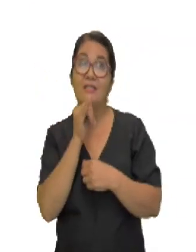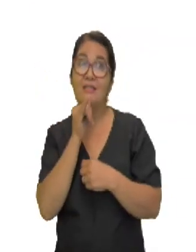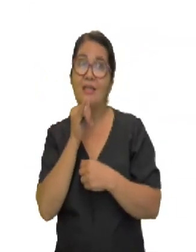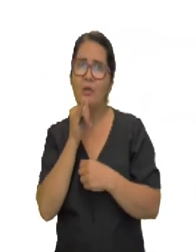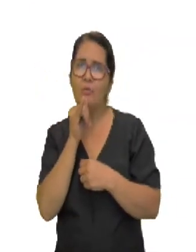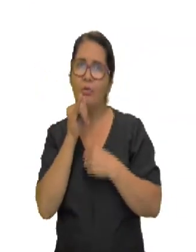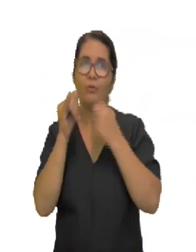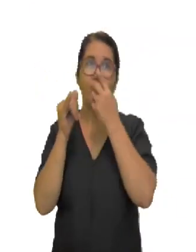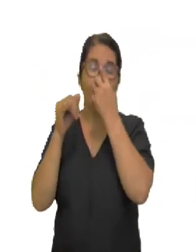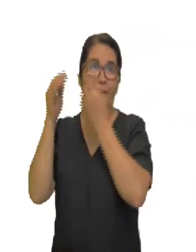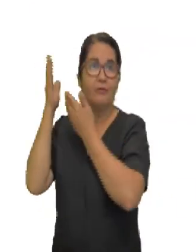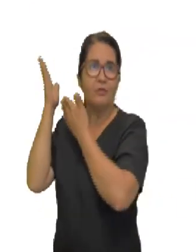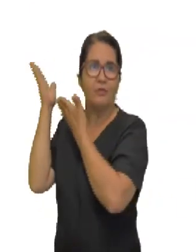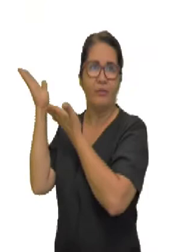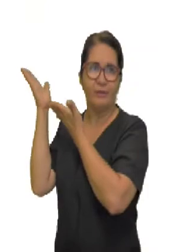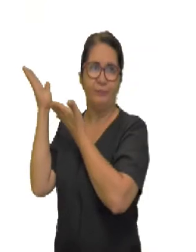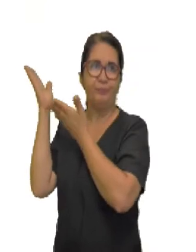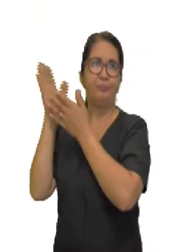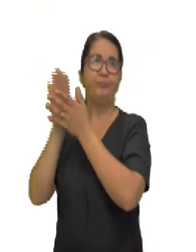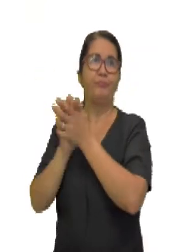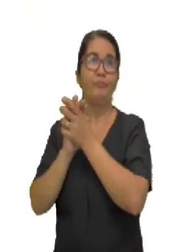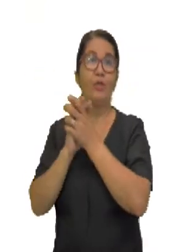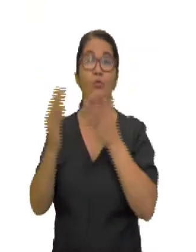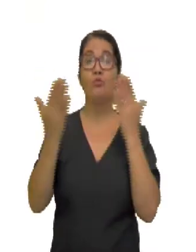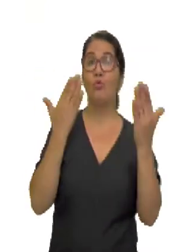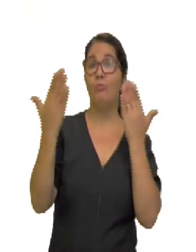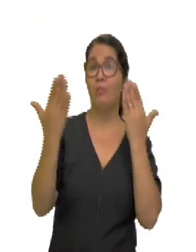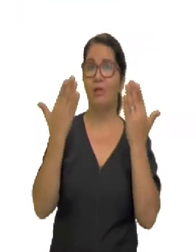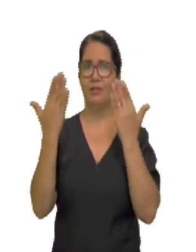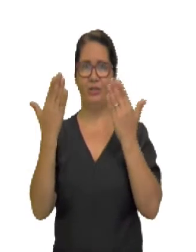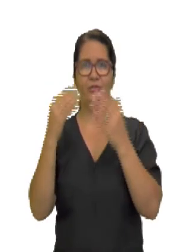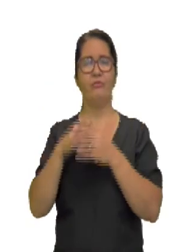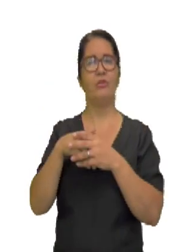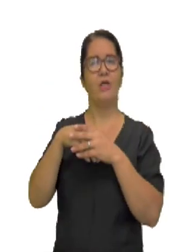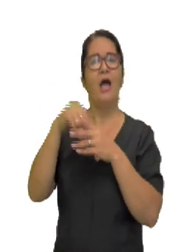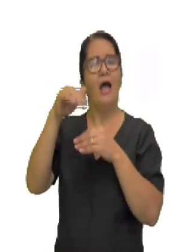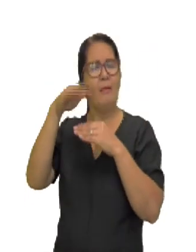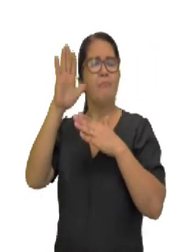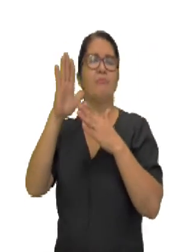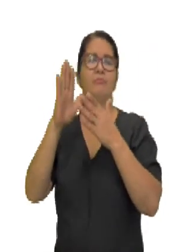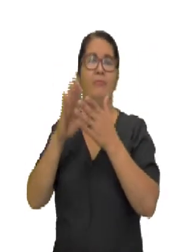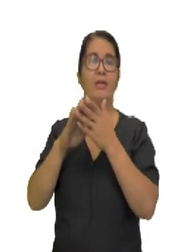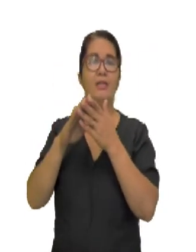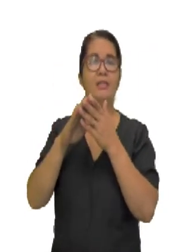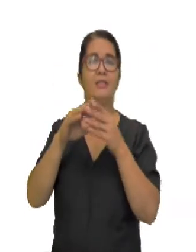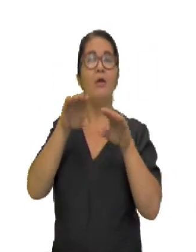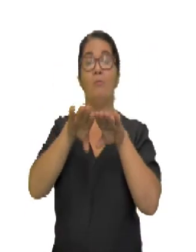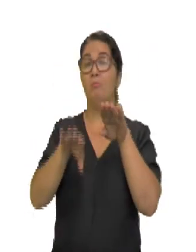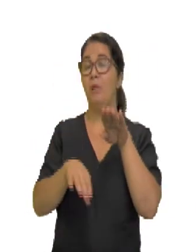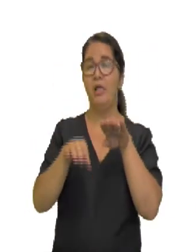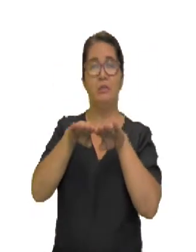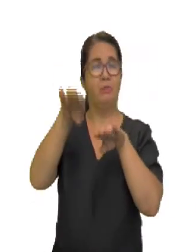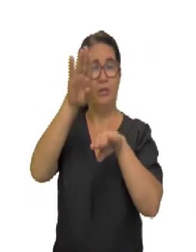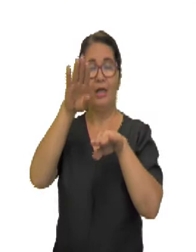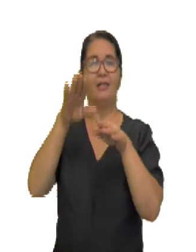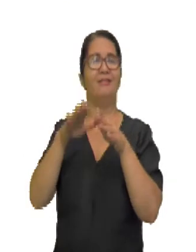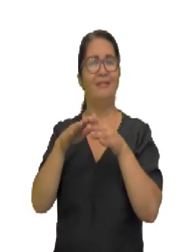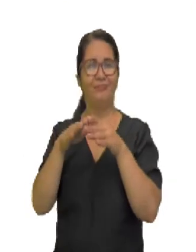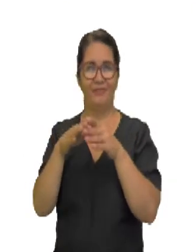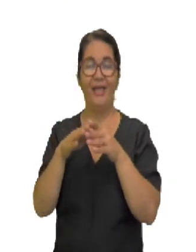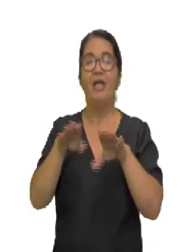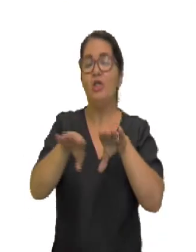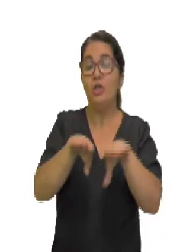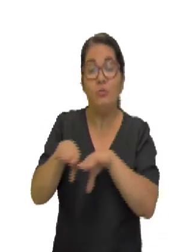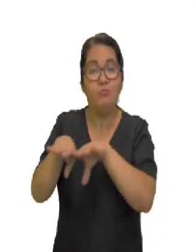dos superlativos absolutos. Observem, nós temos aqui então algumas palavras, alguns adjetivos